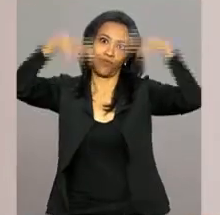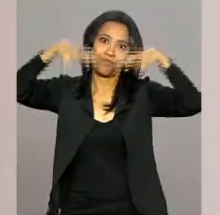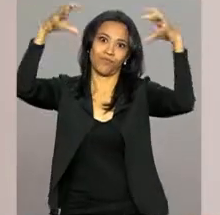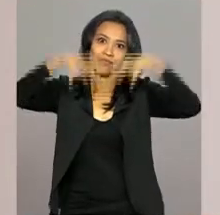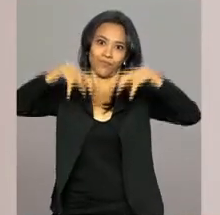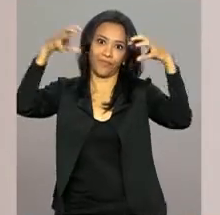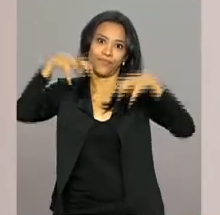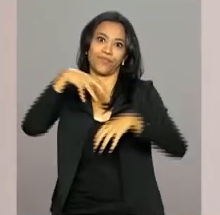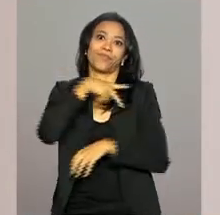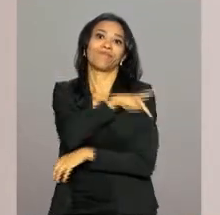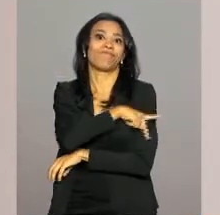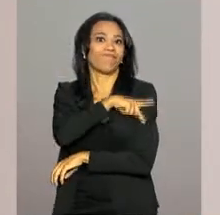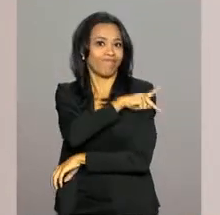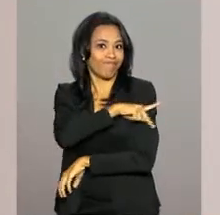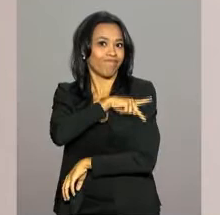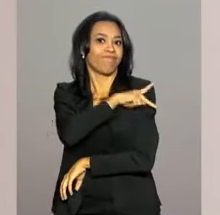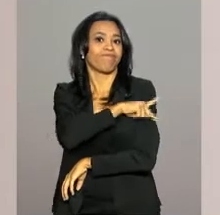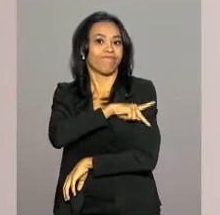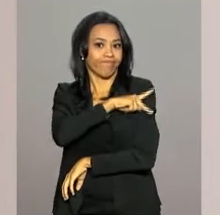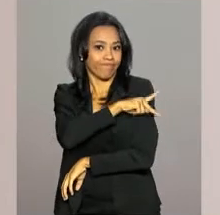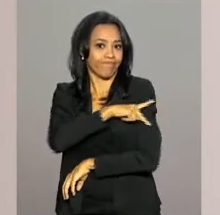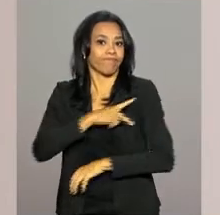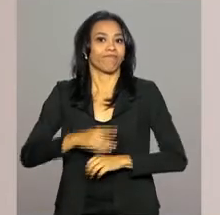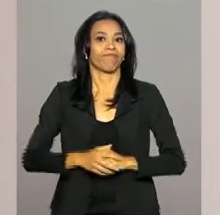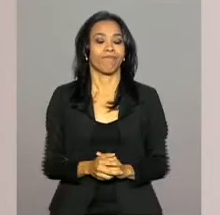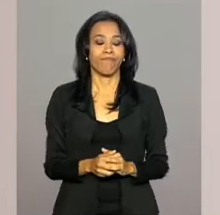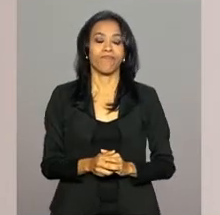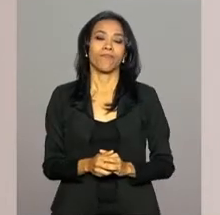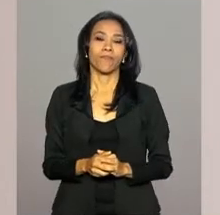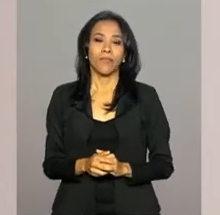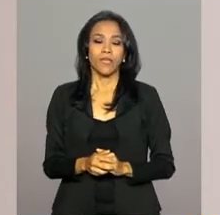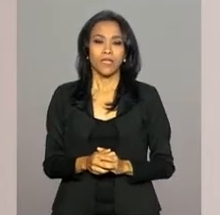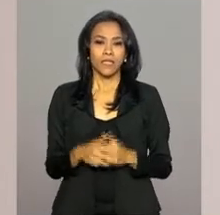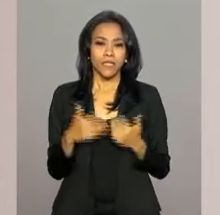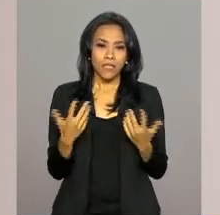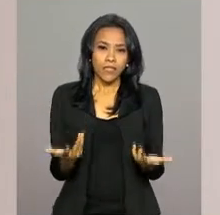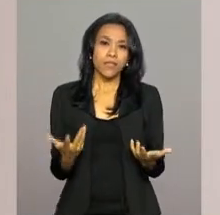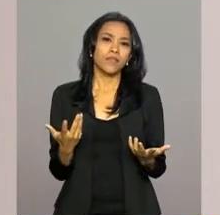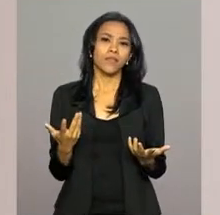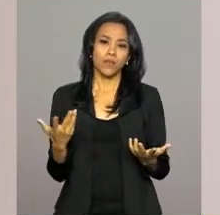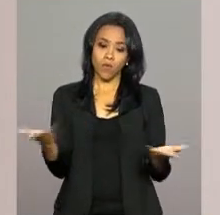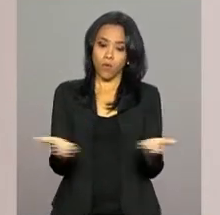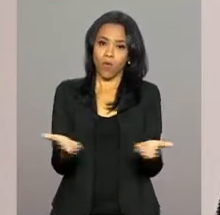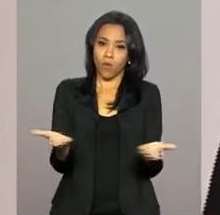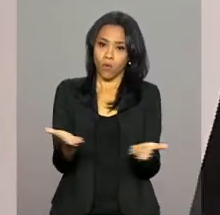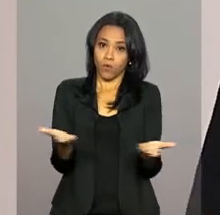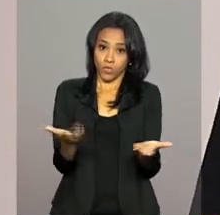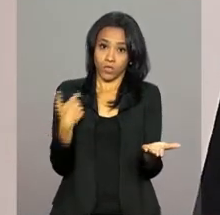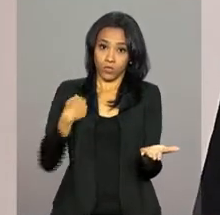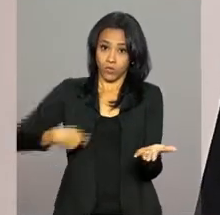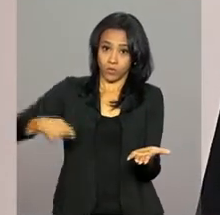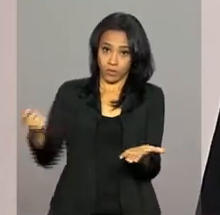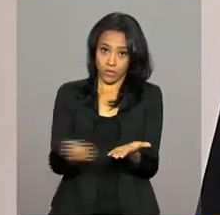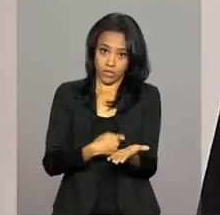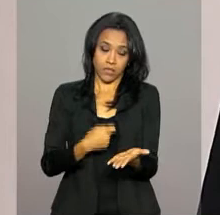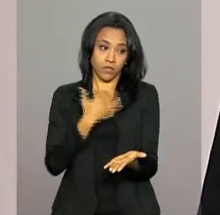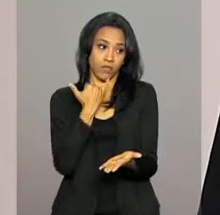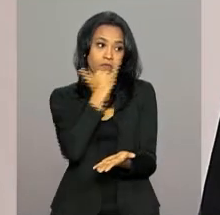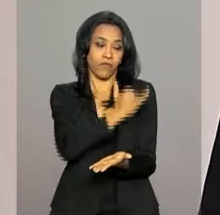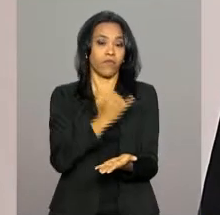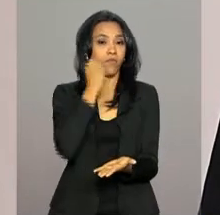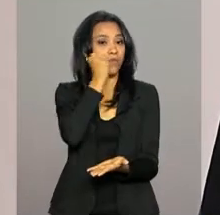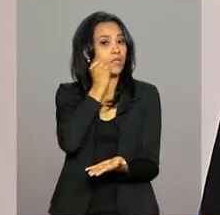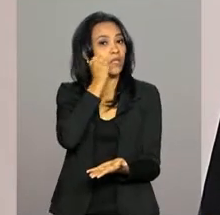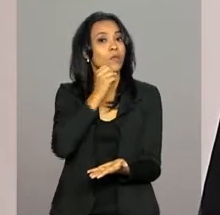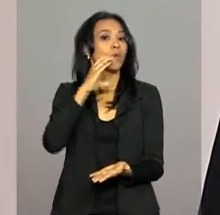na verdade a a a este ato não é senador ciro nogueira tem exatamente essa